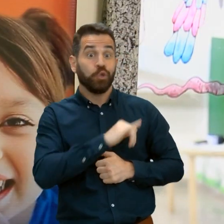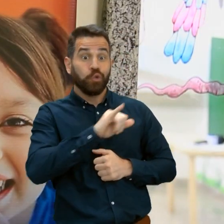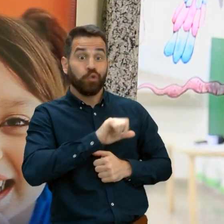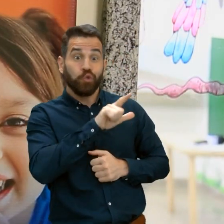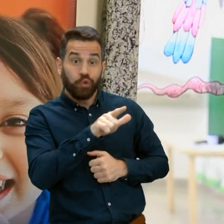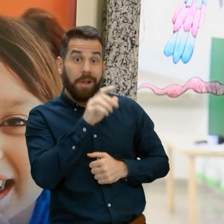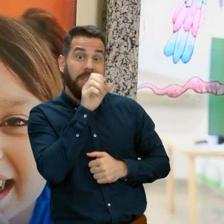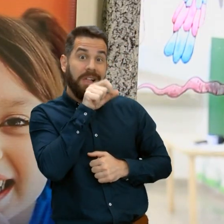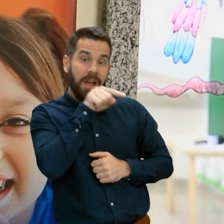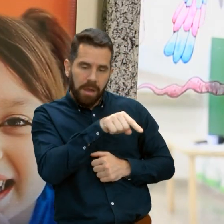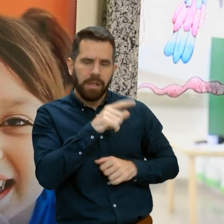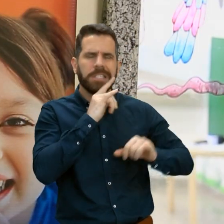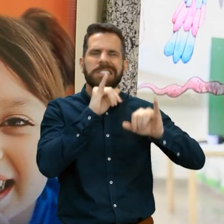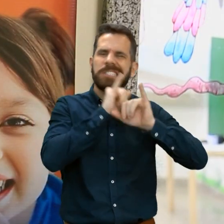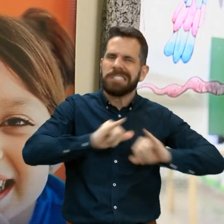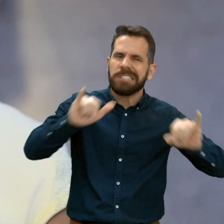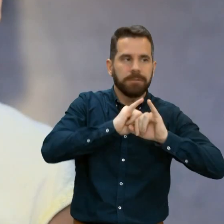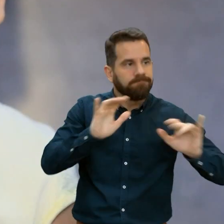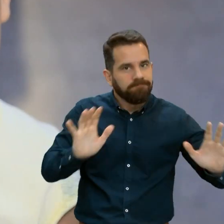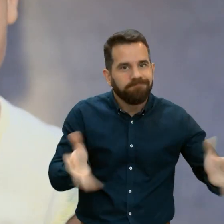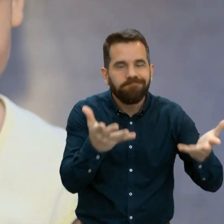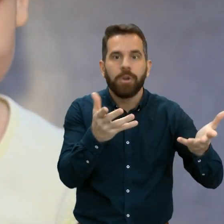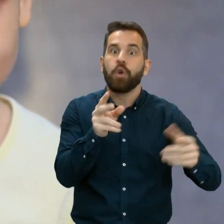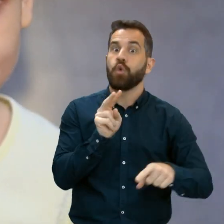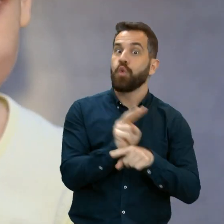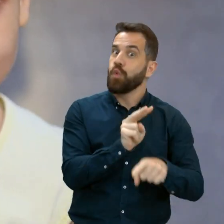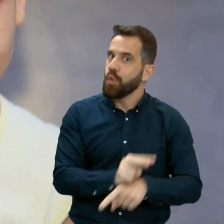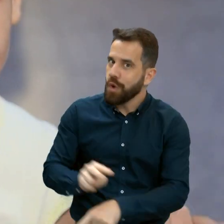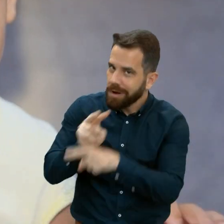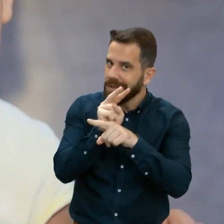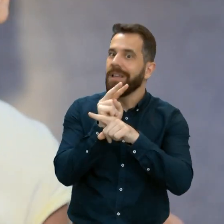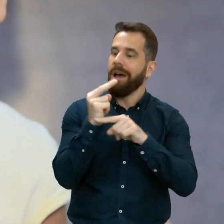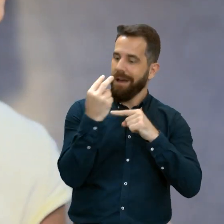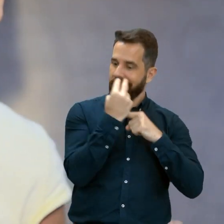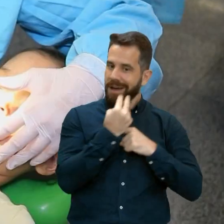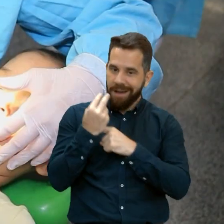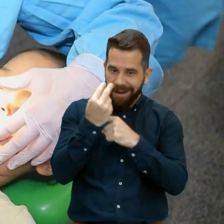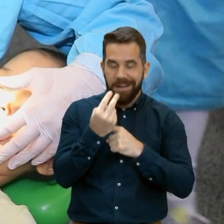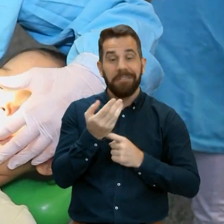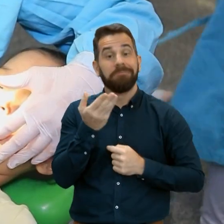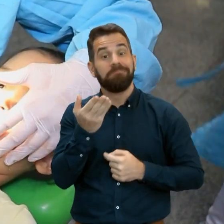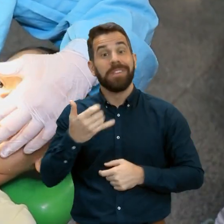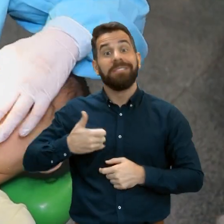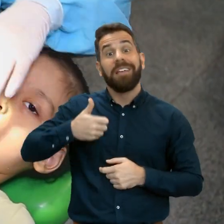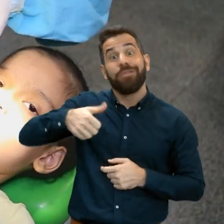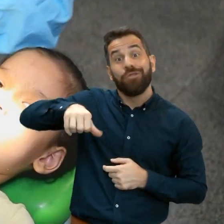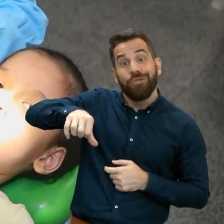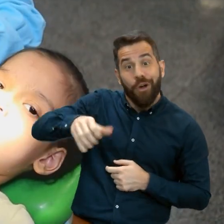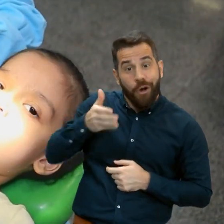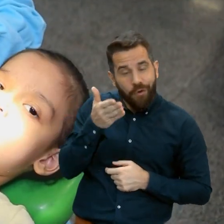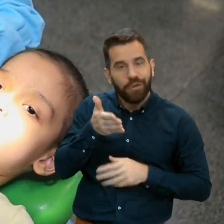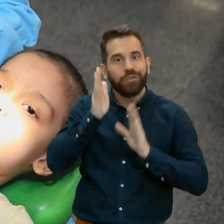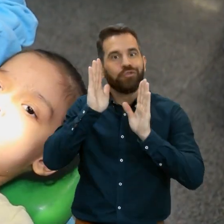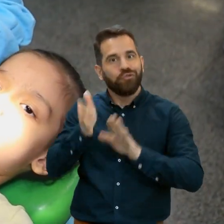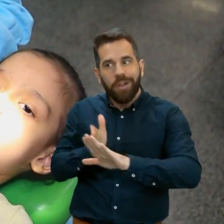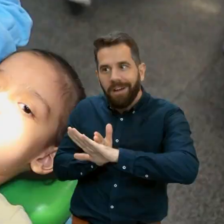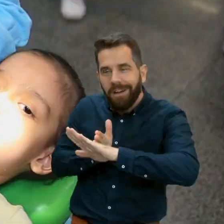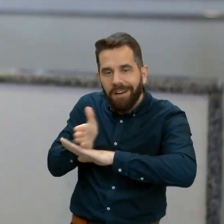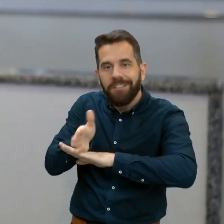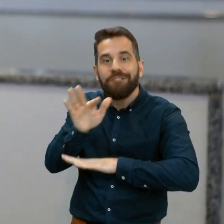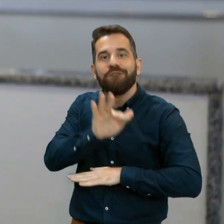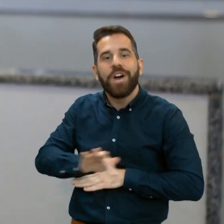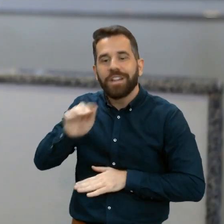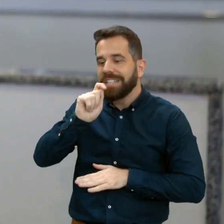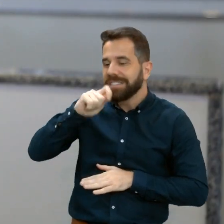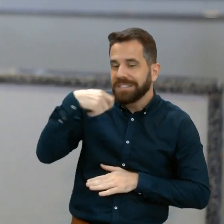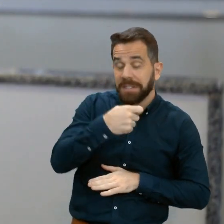que incentiva esse cuidado preventivo. A Franciele, de 9 anos, é atendida pela Faculdade de Odontologia.